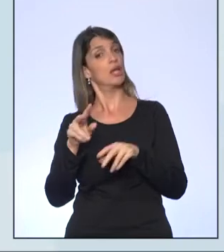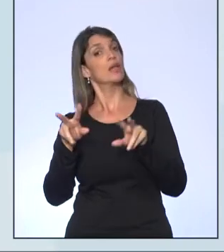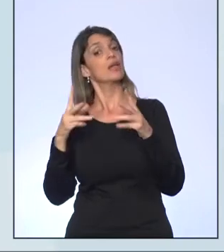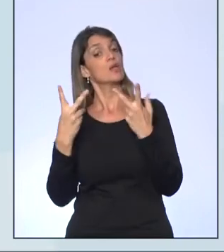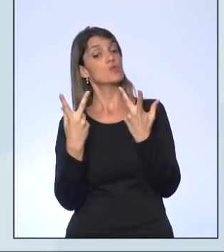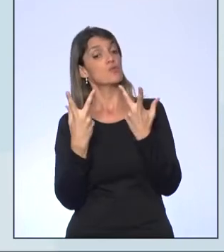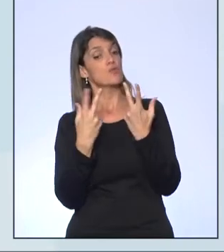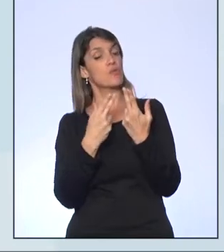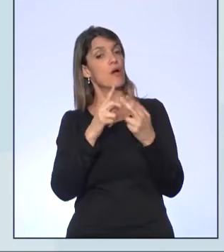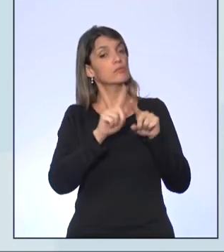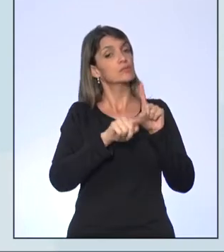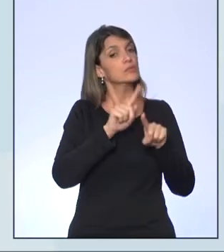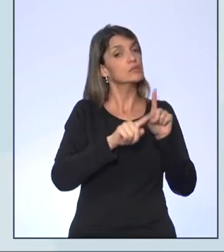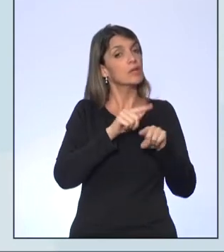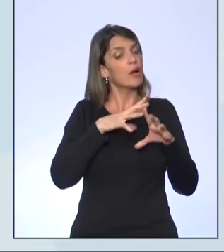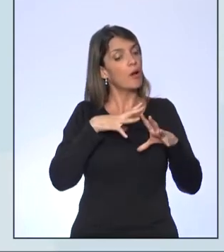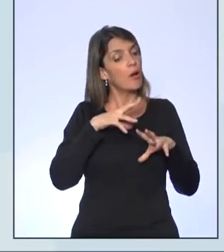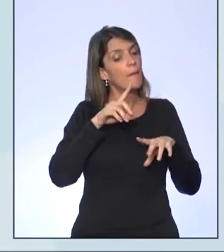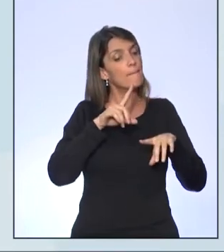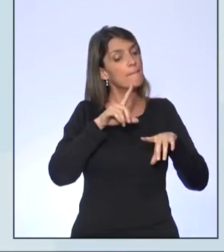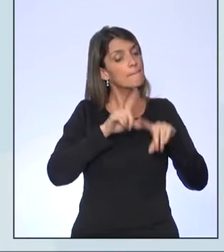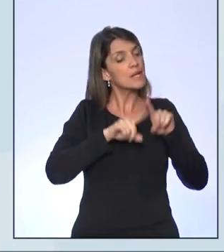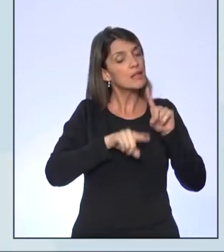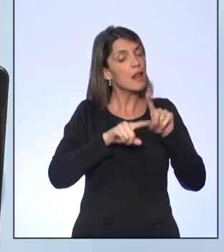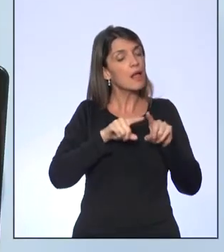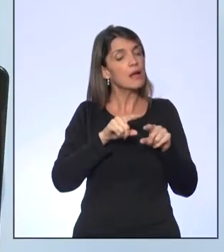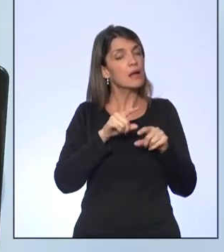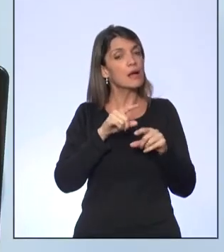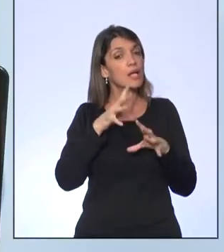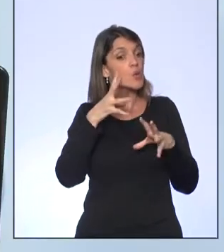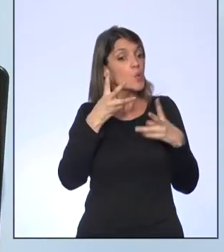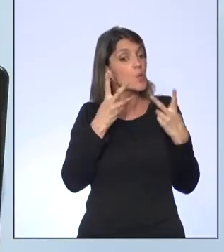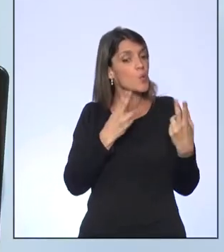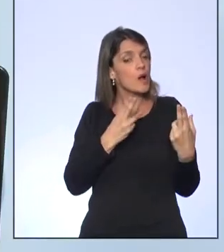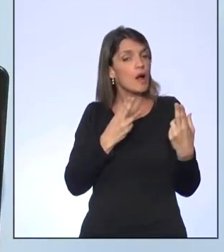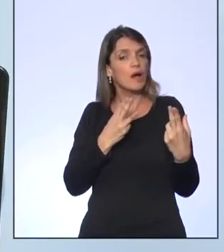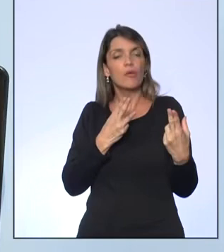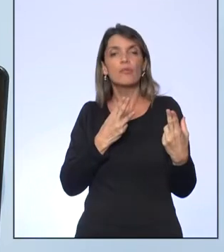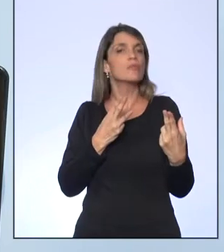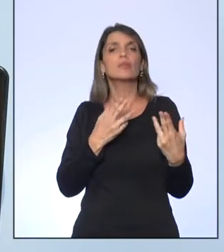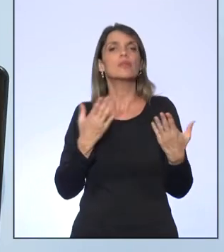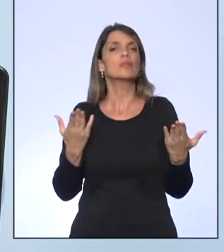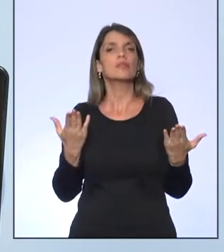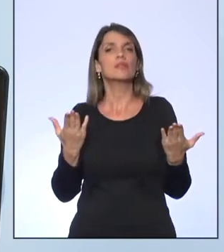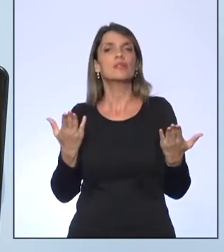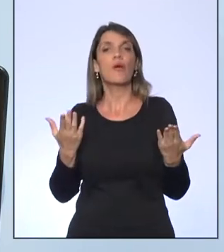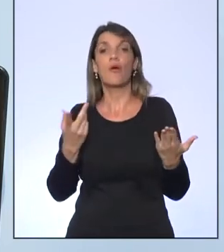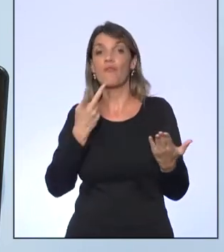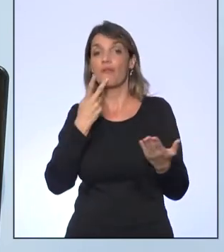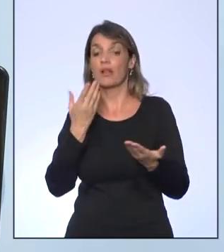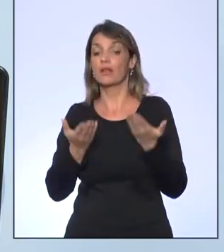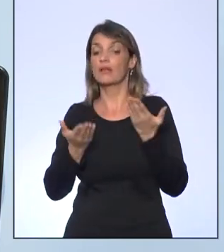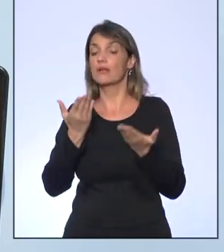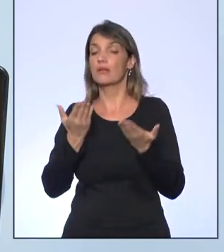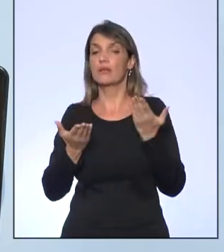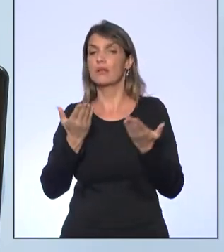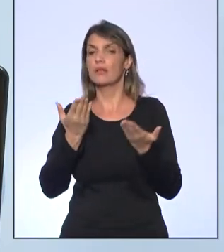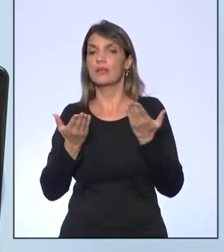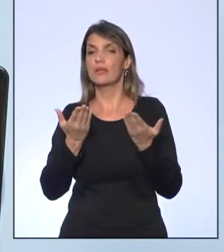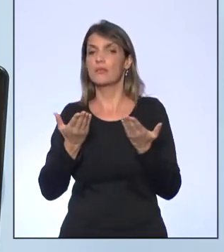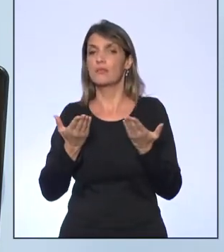das quantidades das matérias dos produtos. Então, o que vocês têm que ficar espertos, pessoal? Que quando a gente fala em equilíbrio, a gente está falando